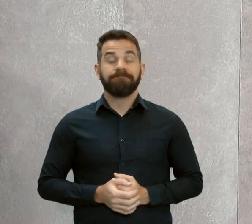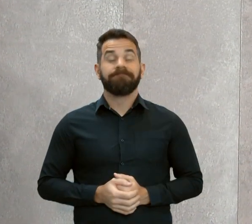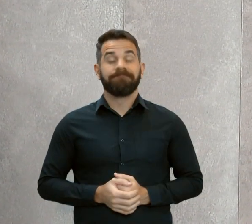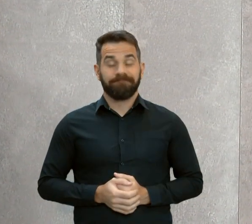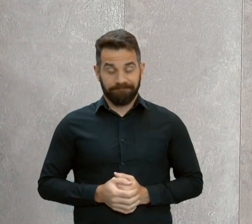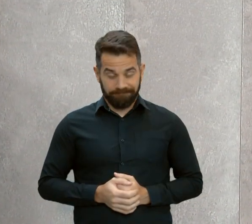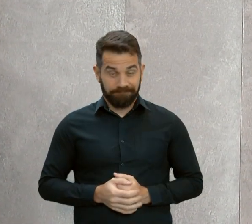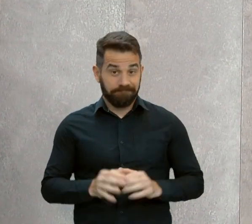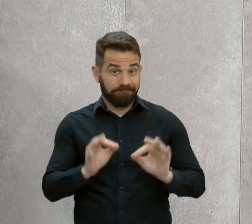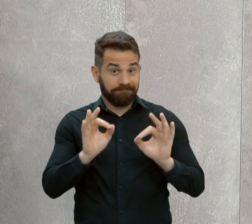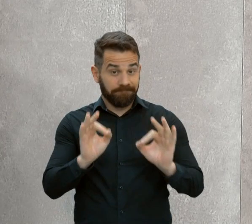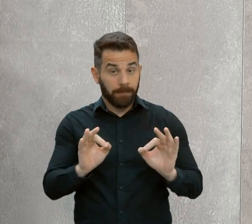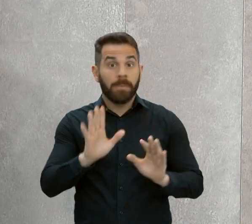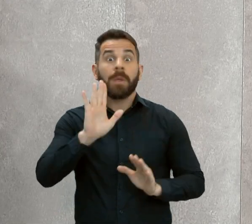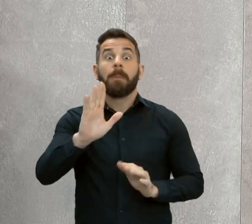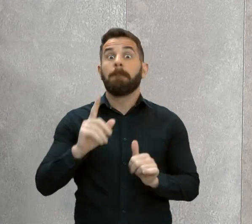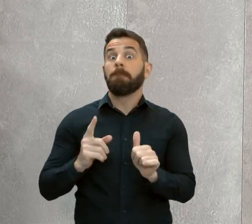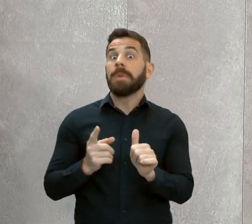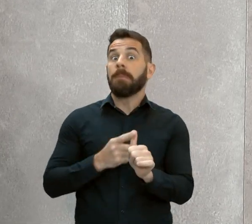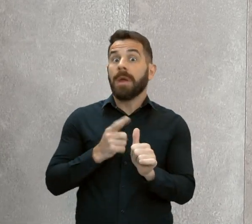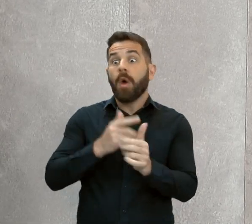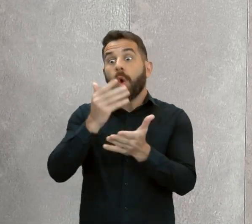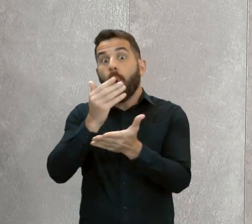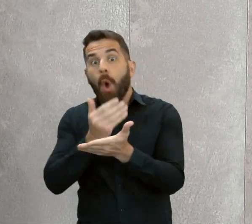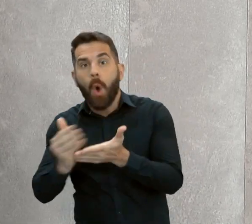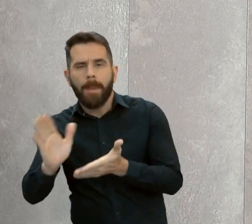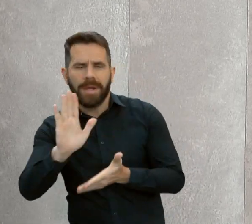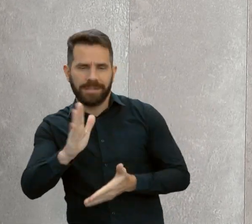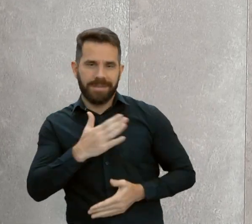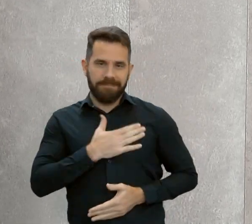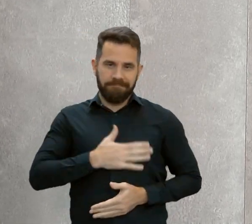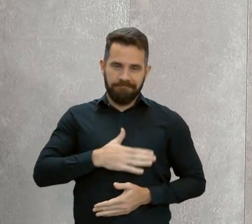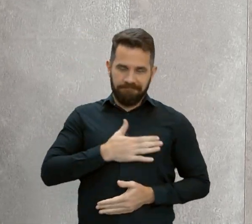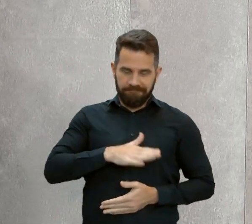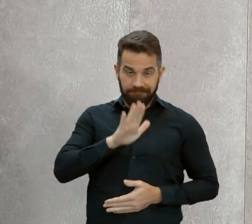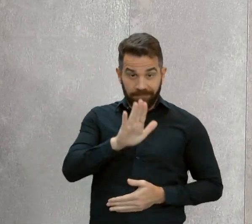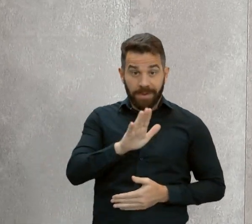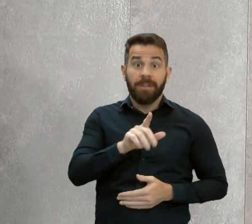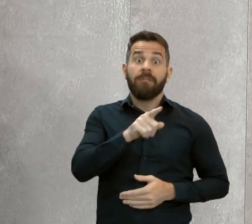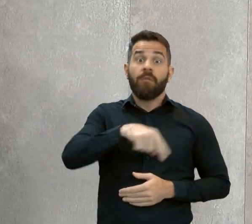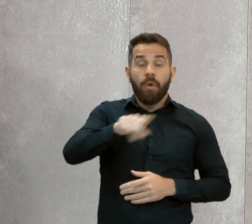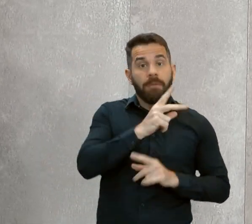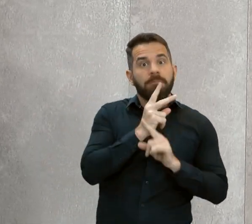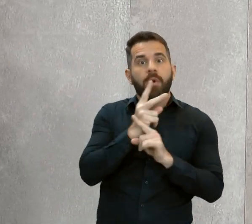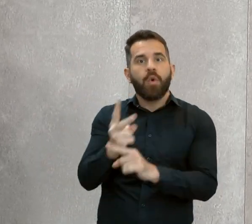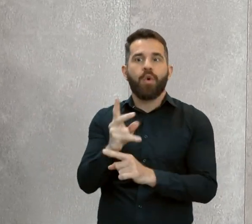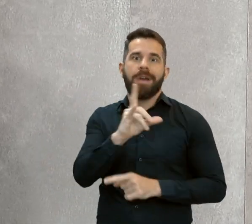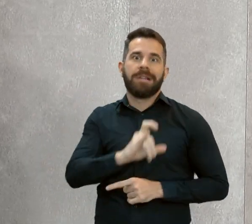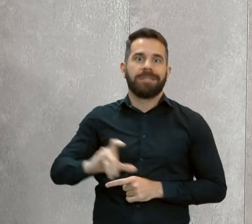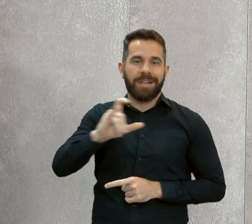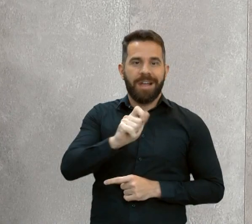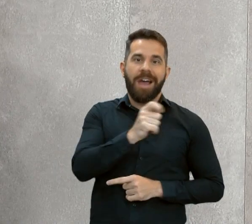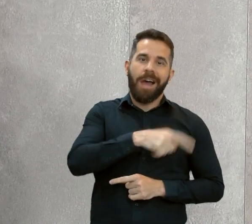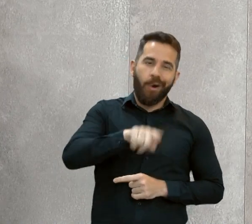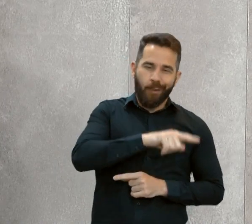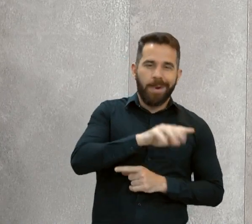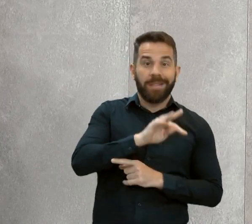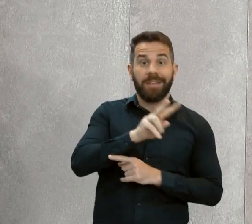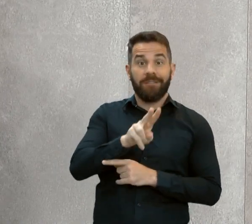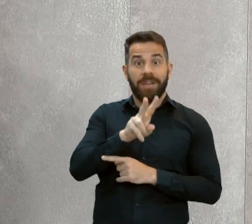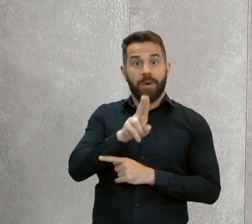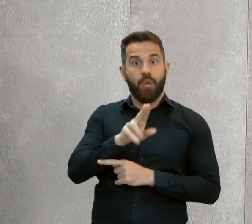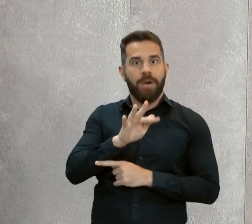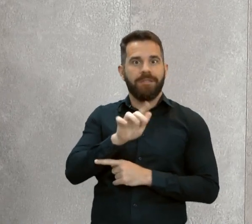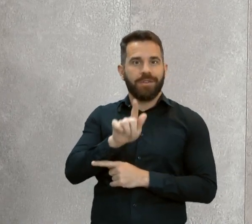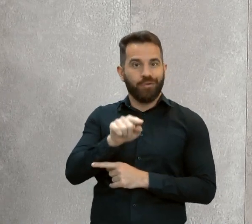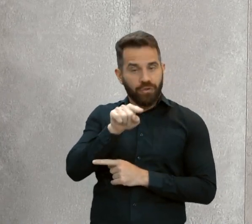Muito bem, pessoal. Antes de começar o programa, eu quero te lembrar de correr lá no nosso Instagram, @TVUFG, e participar das enquetes